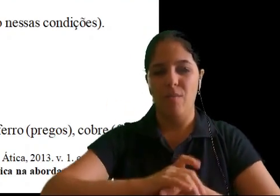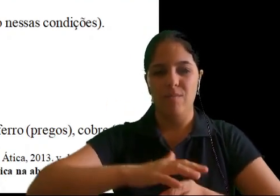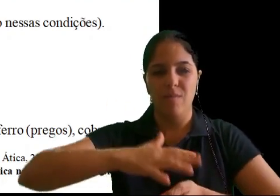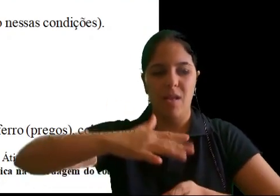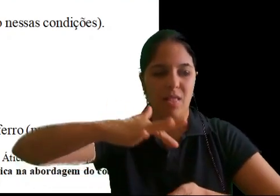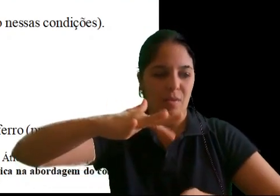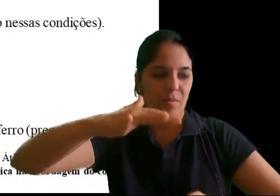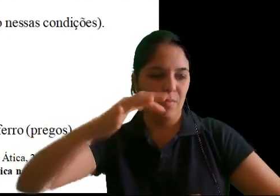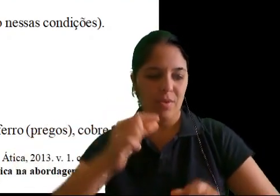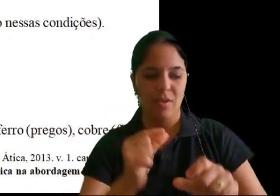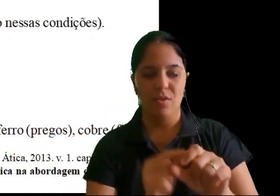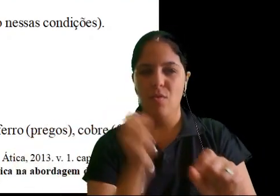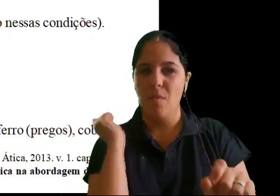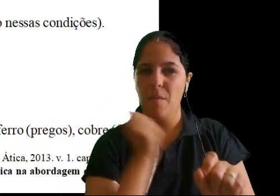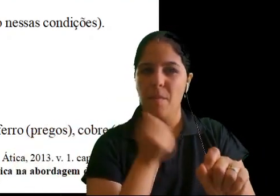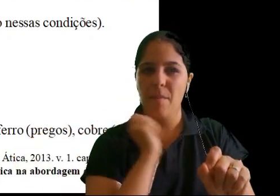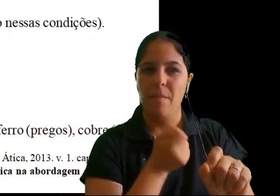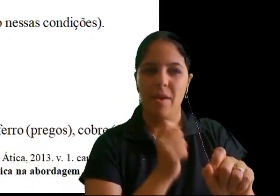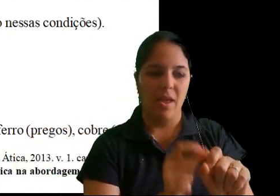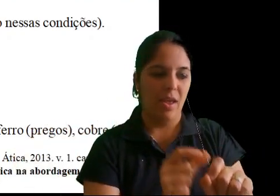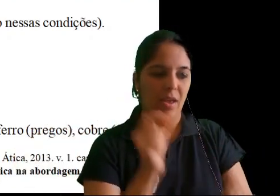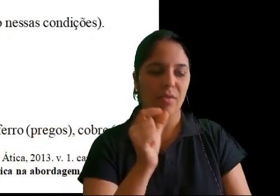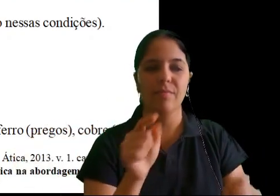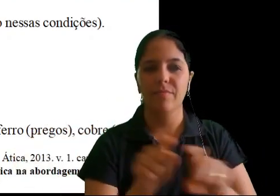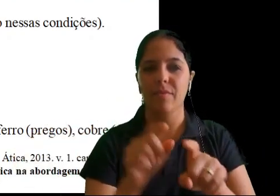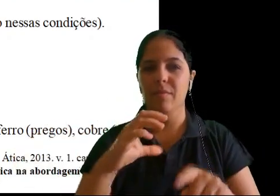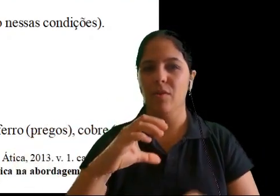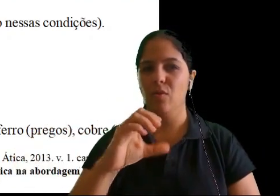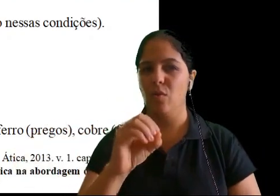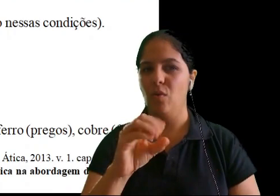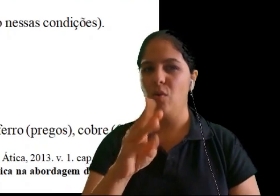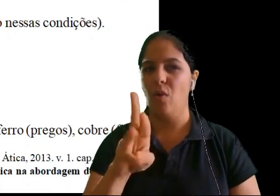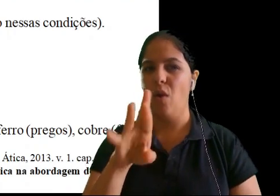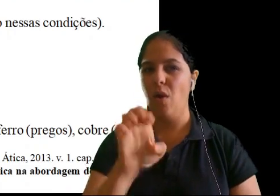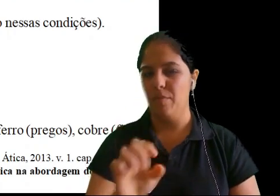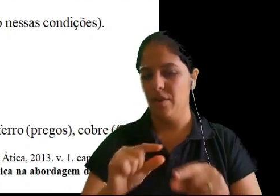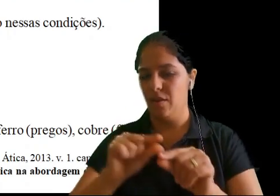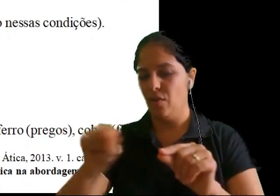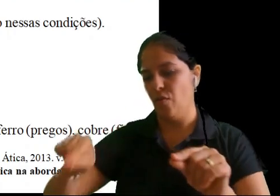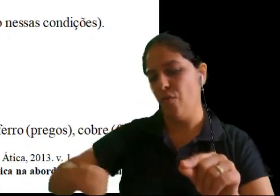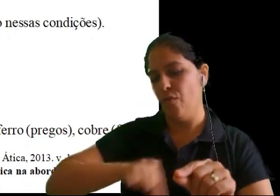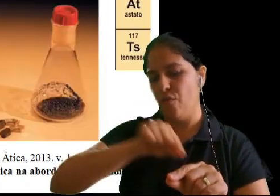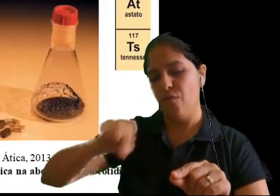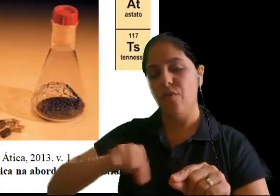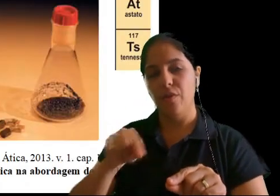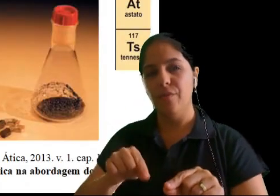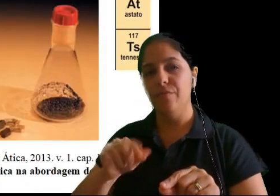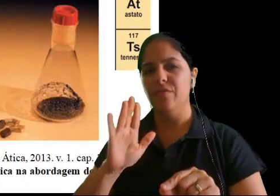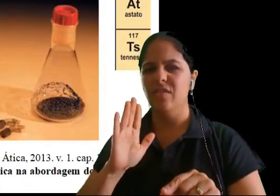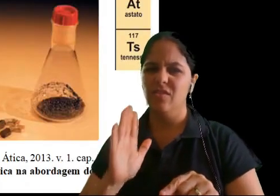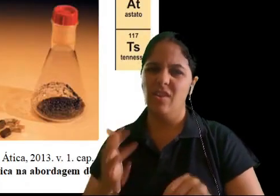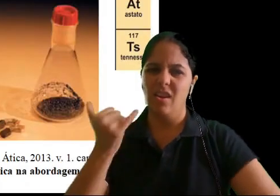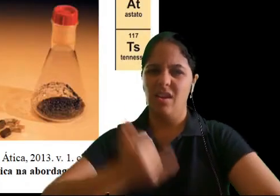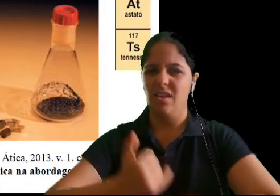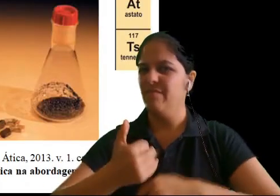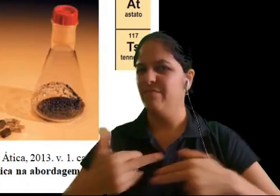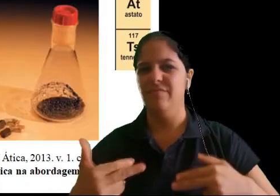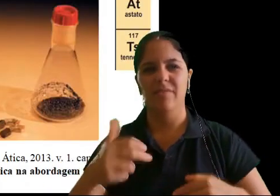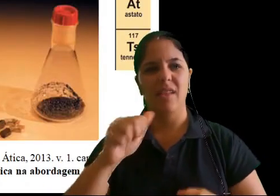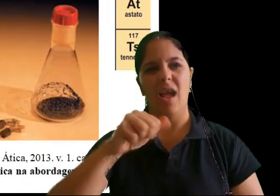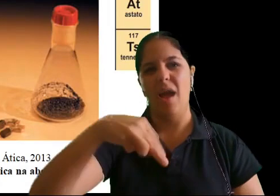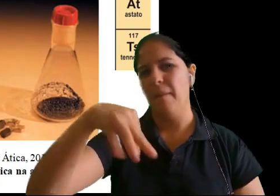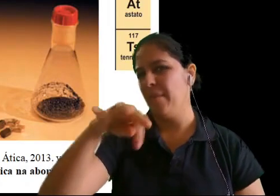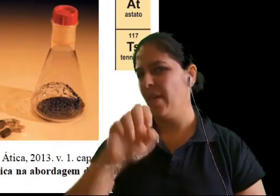alumínio, dos pregos, indicando então o ferro, e o cobre é representado por um fio. Os ametais, que também